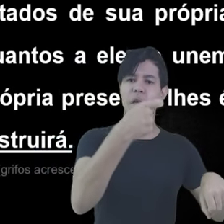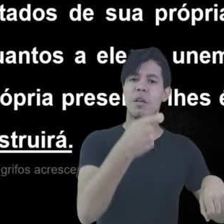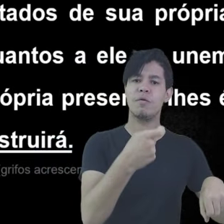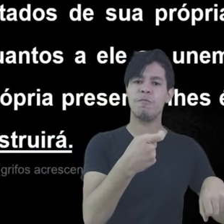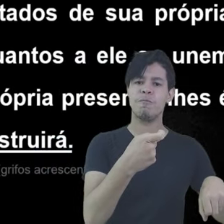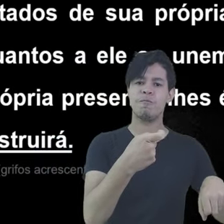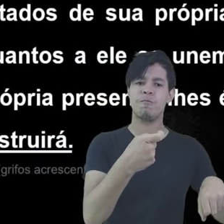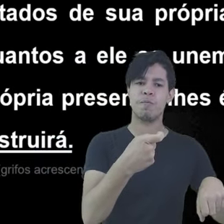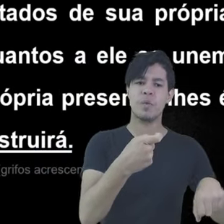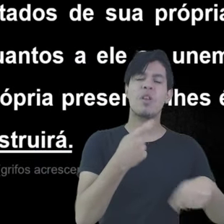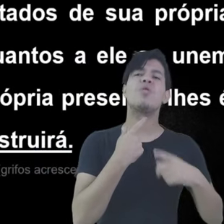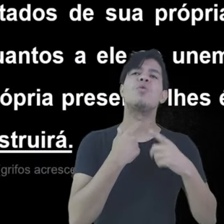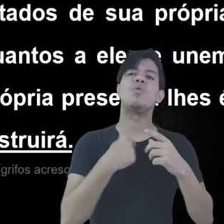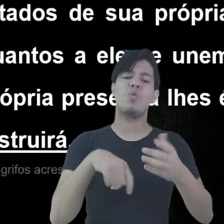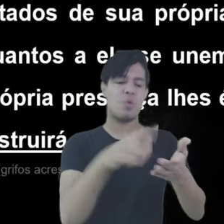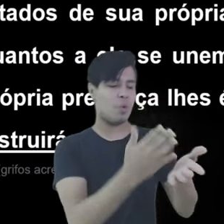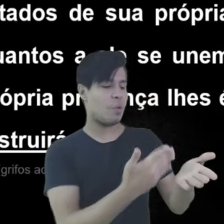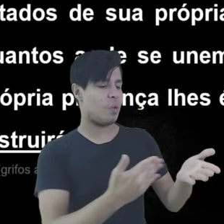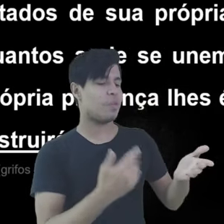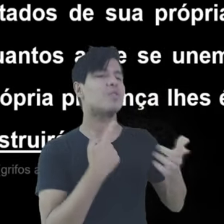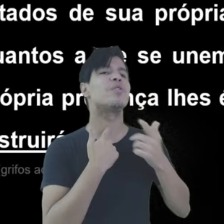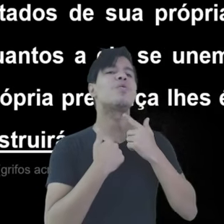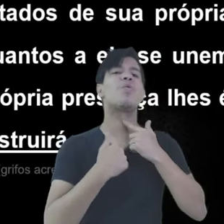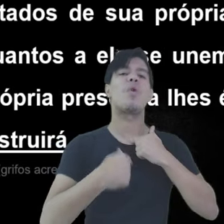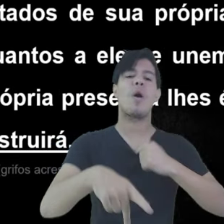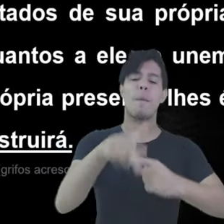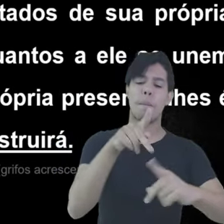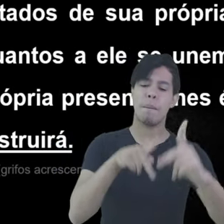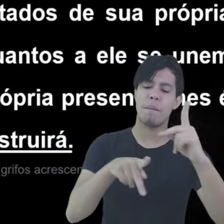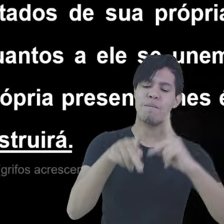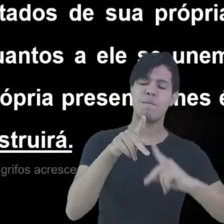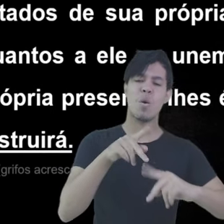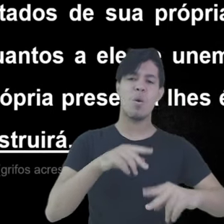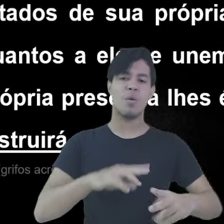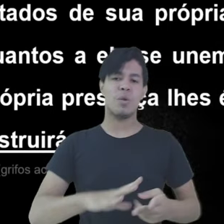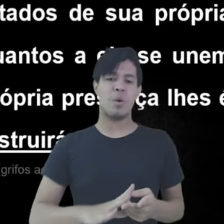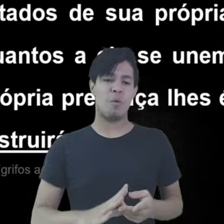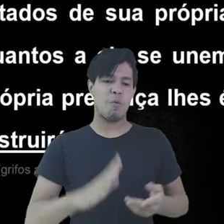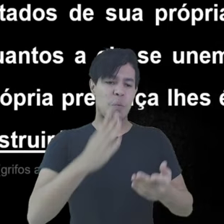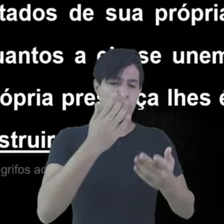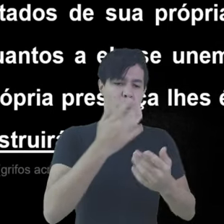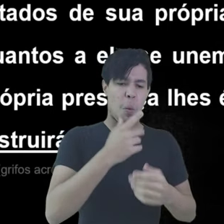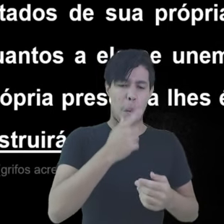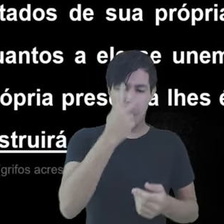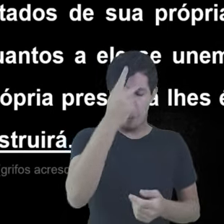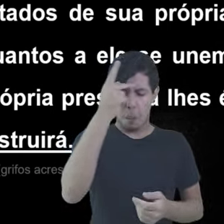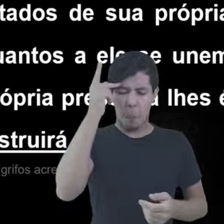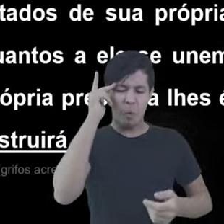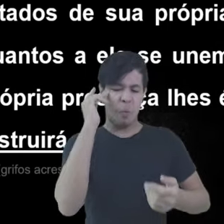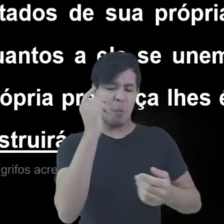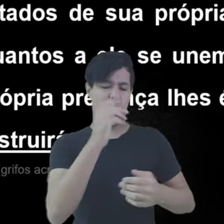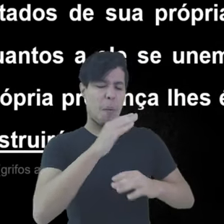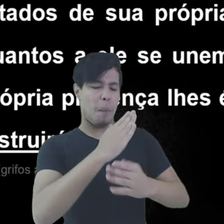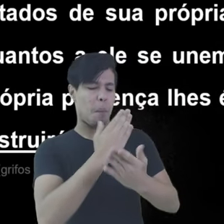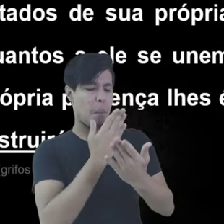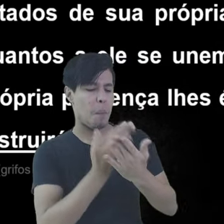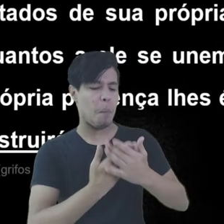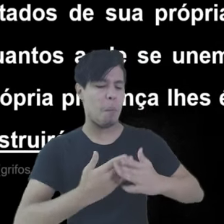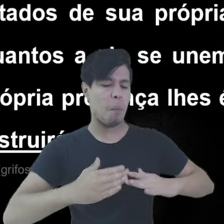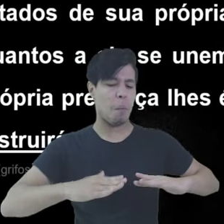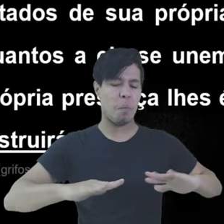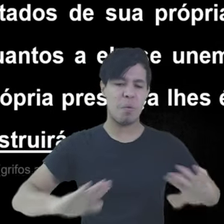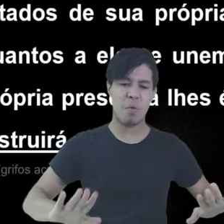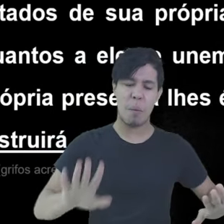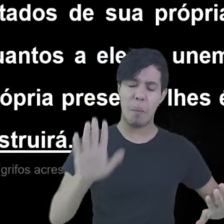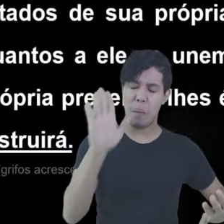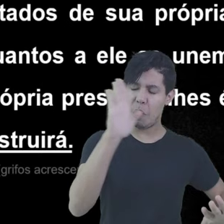no livro Desejado de Todas as Nações, 734, 735. A destruição dos ímpios não é um ato de poder arbitrário da parte